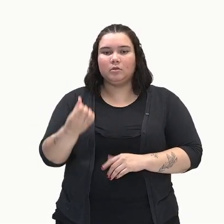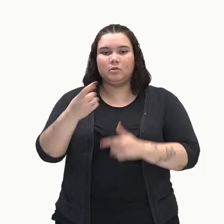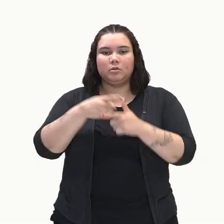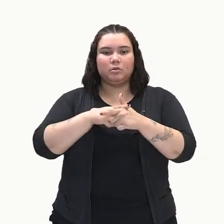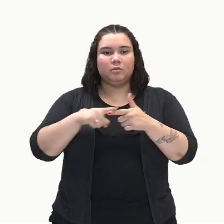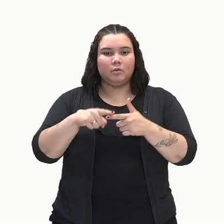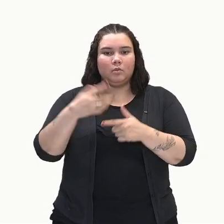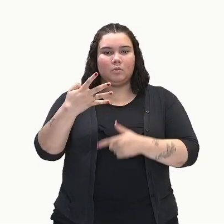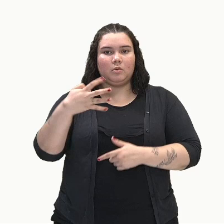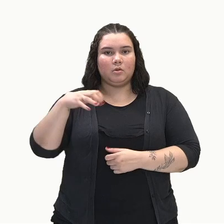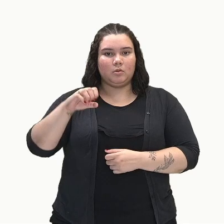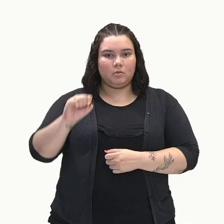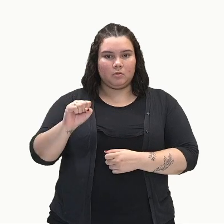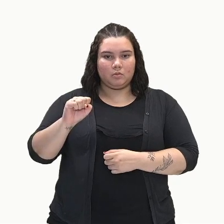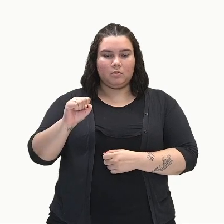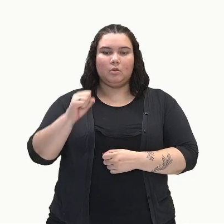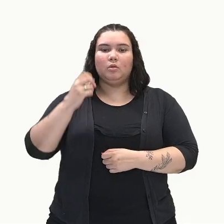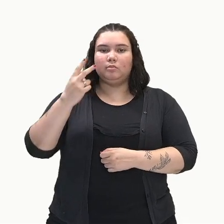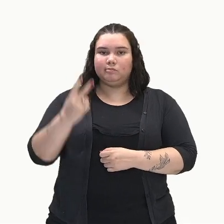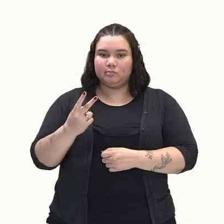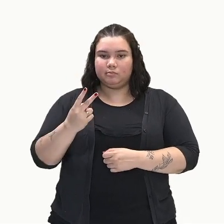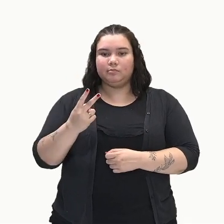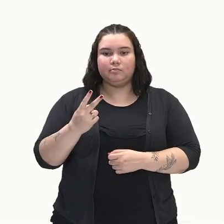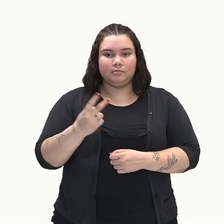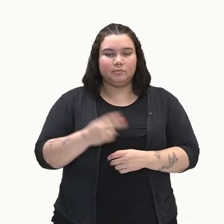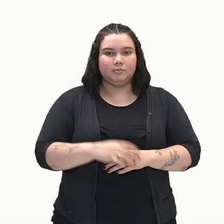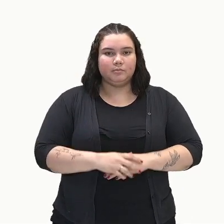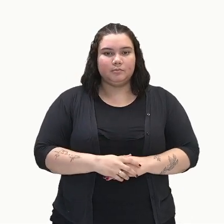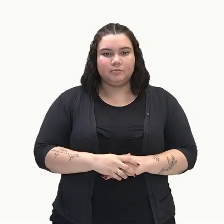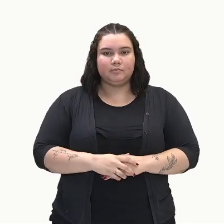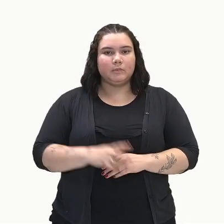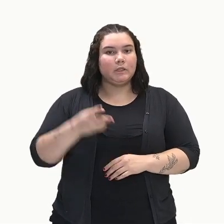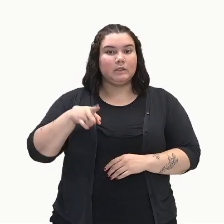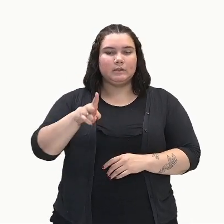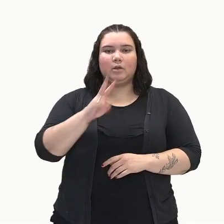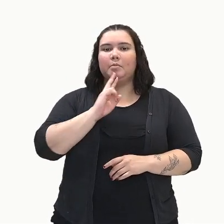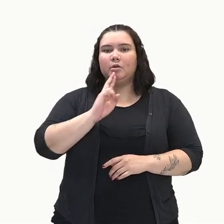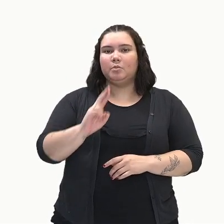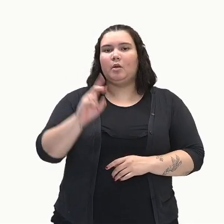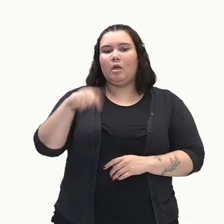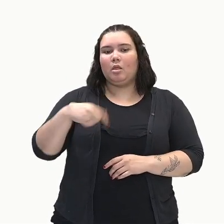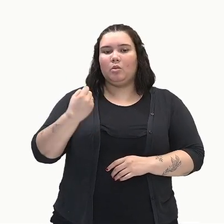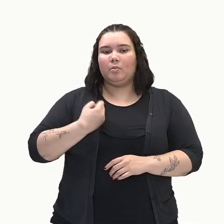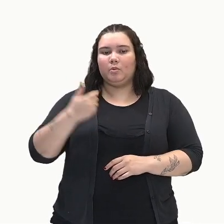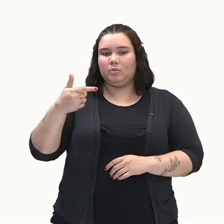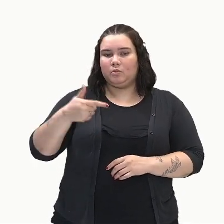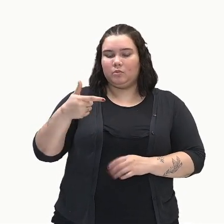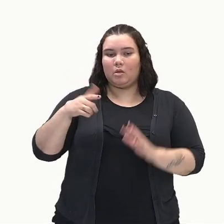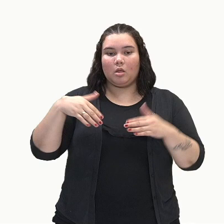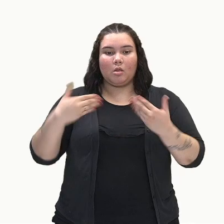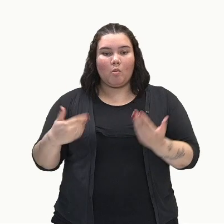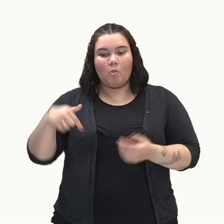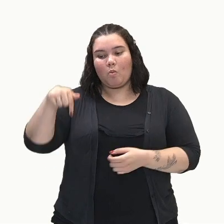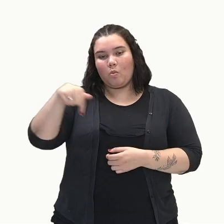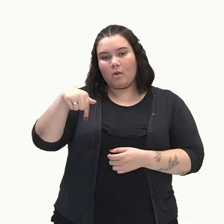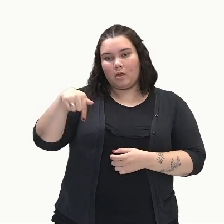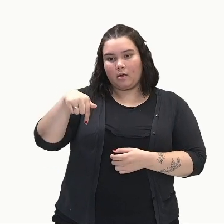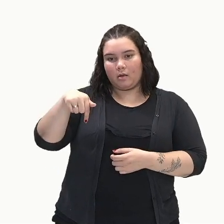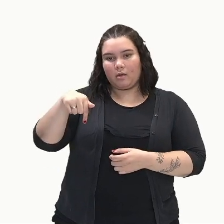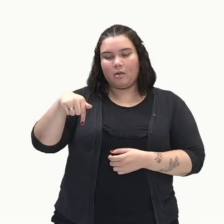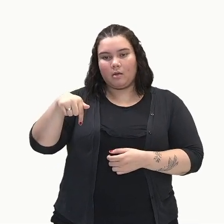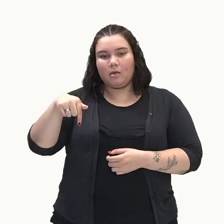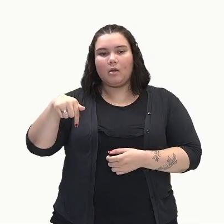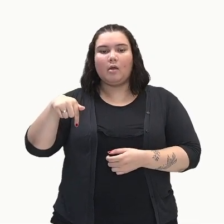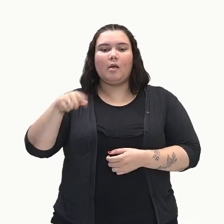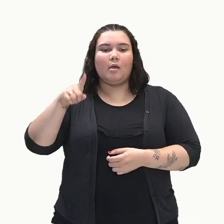para 48. Mesma coisa, tá? Sempre vai ser 2. Então, nesse caso aqui, ó, a razão, que é representada por